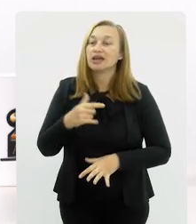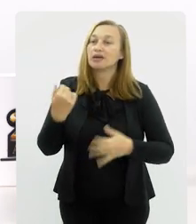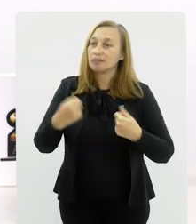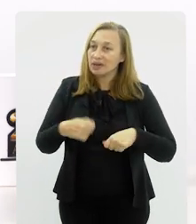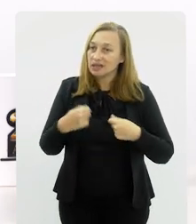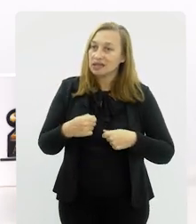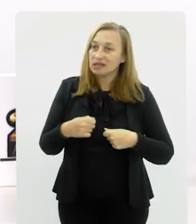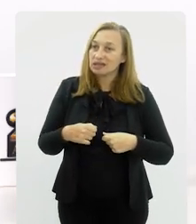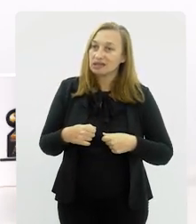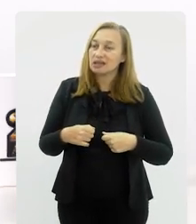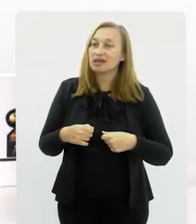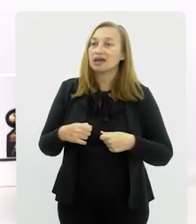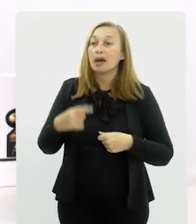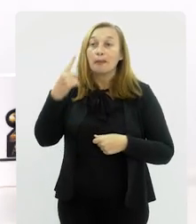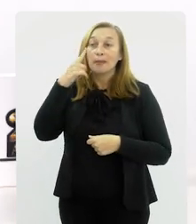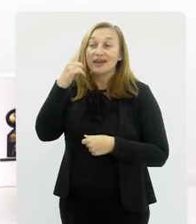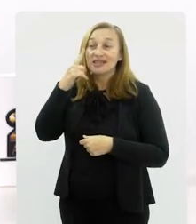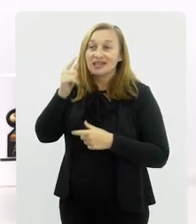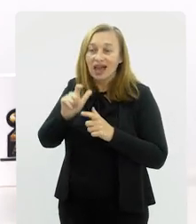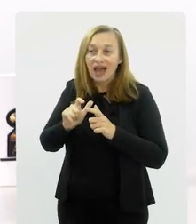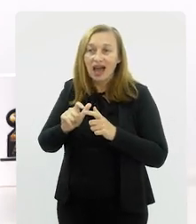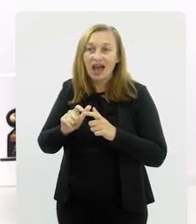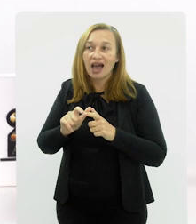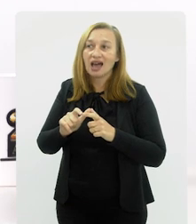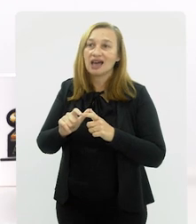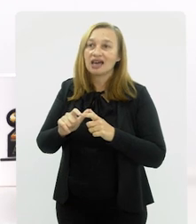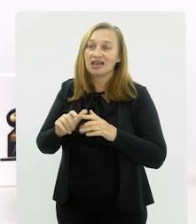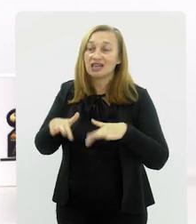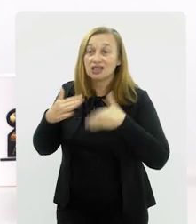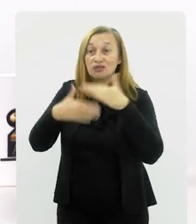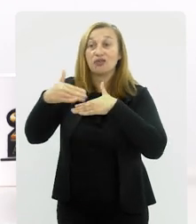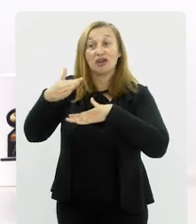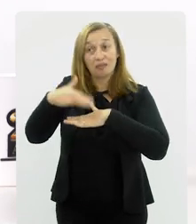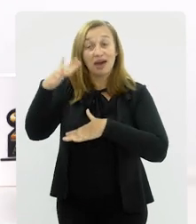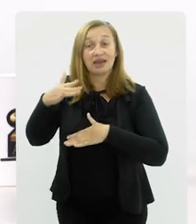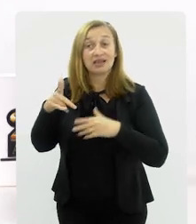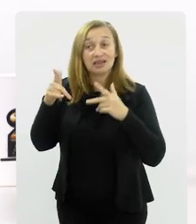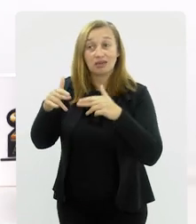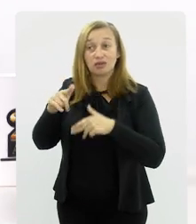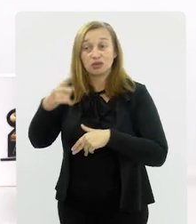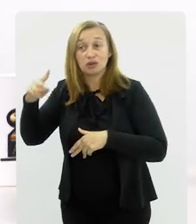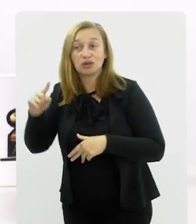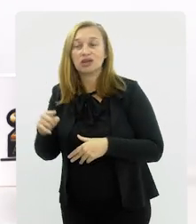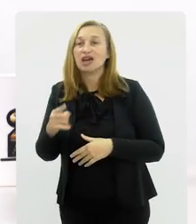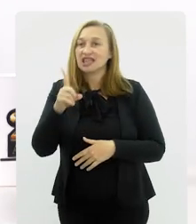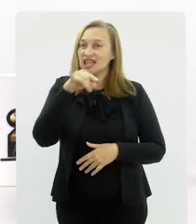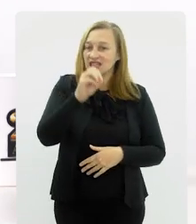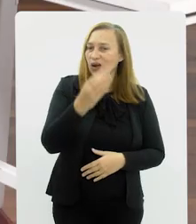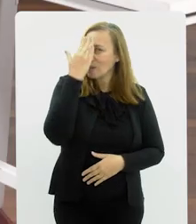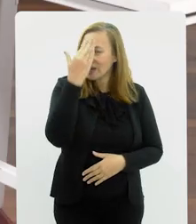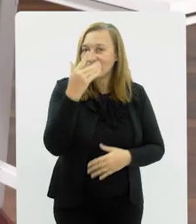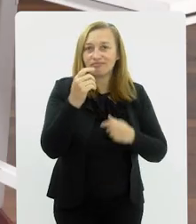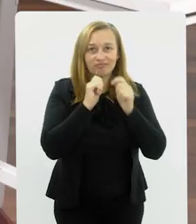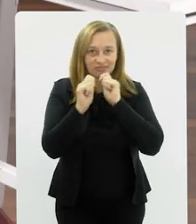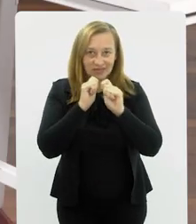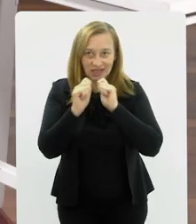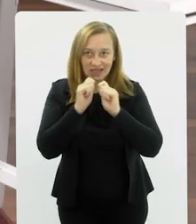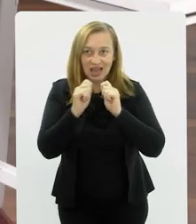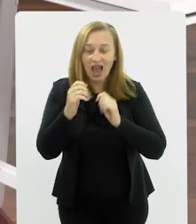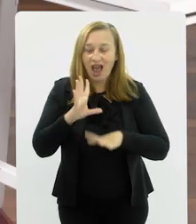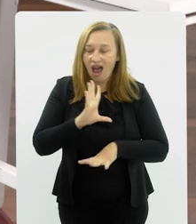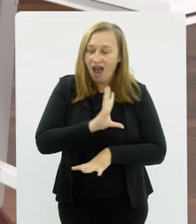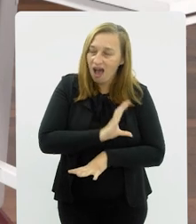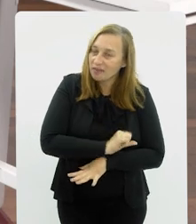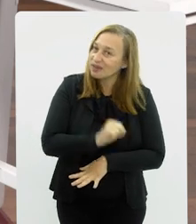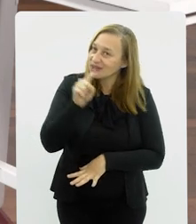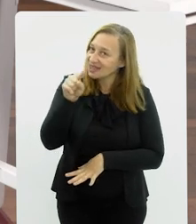está por vir e sempre se inspirando nos grandes, porque quem quer ser grande tem que se inspirar em grandes. Danilo, muito obrigado